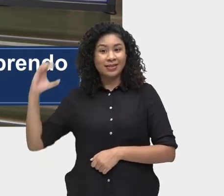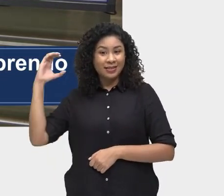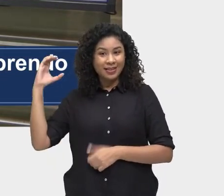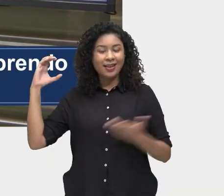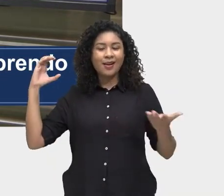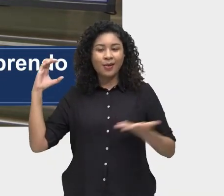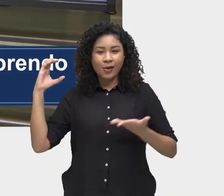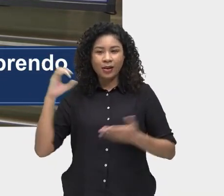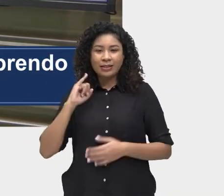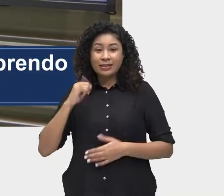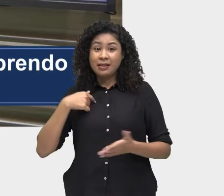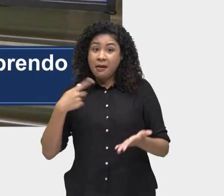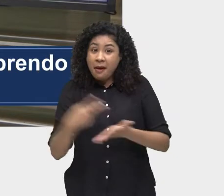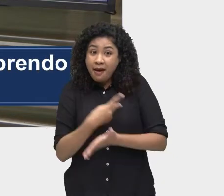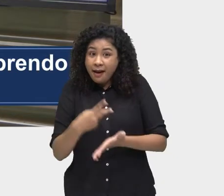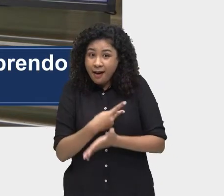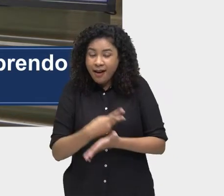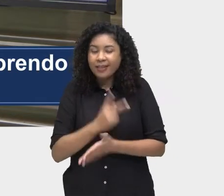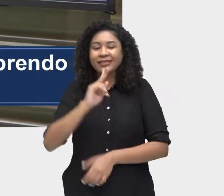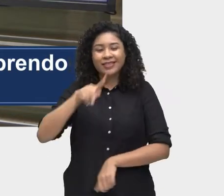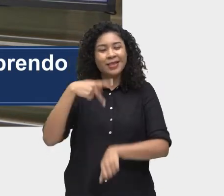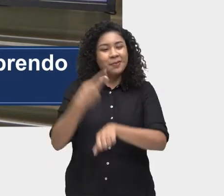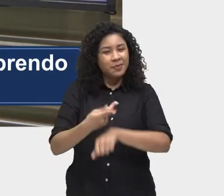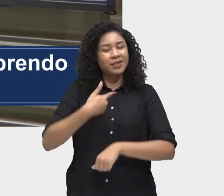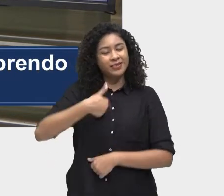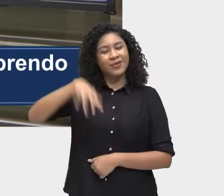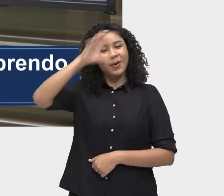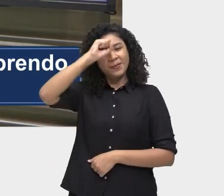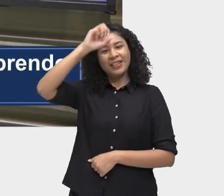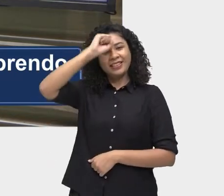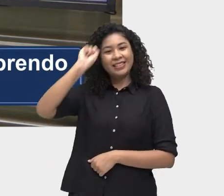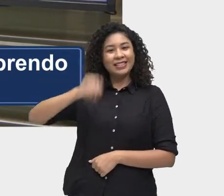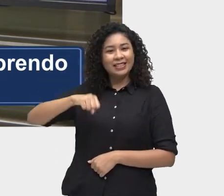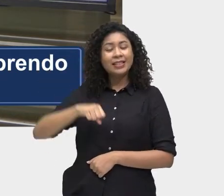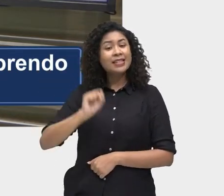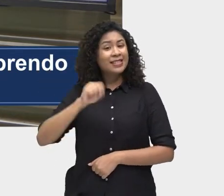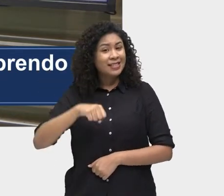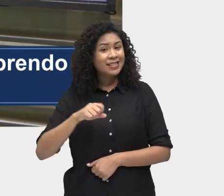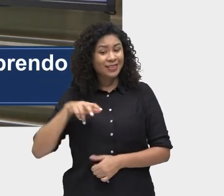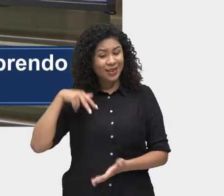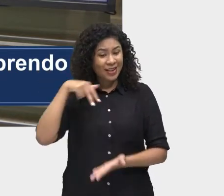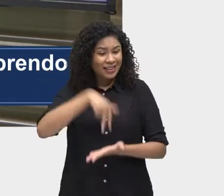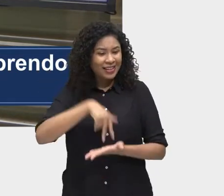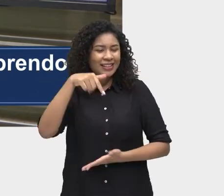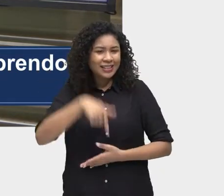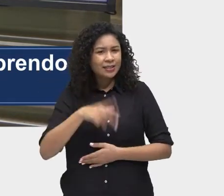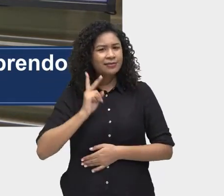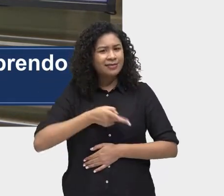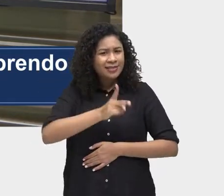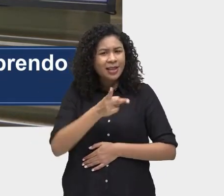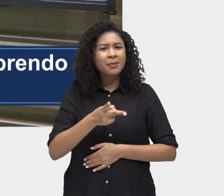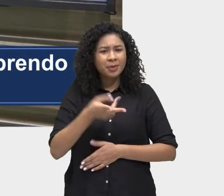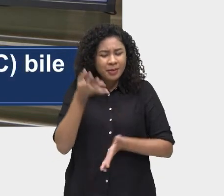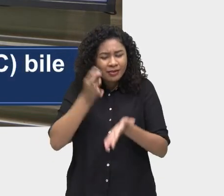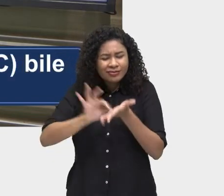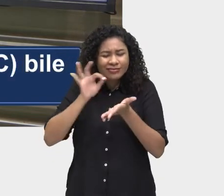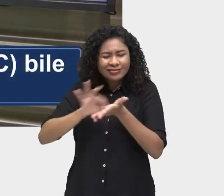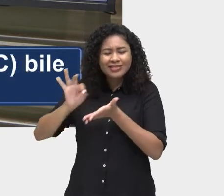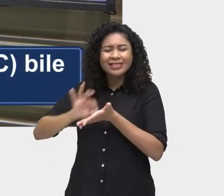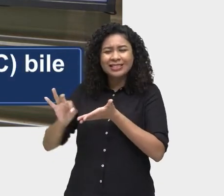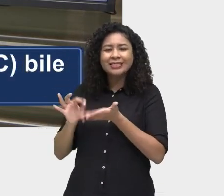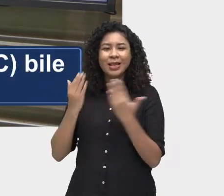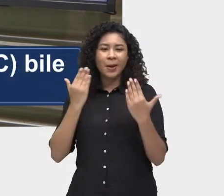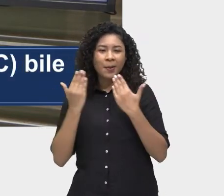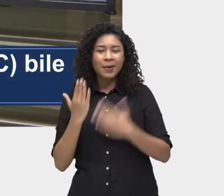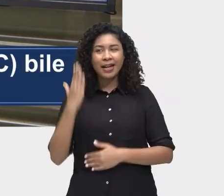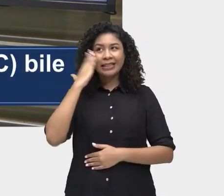É isso aí, a gente está aqui para isso, né, para aprender. Se errar, a gente depois confere e conserta, né? Vamos ver então se é a letra